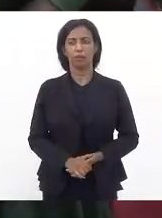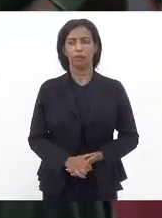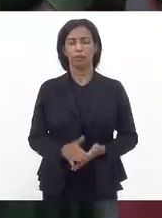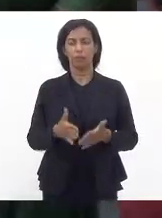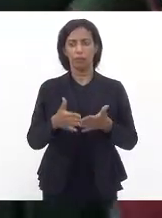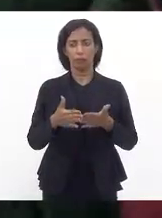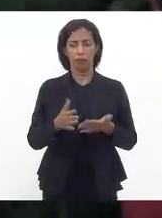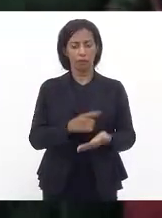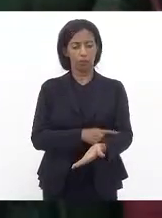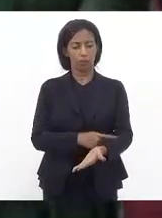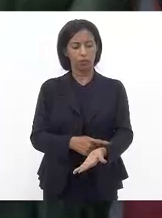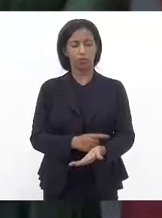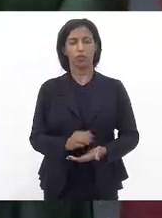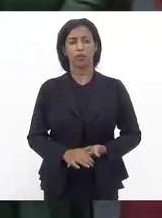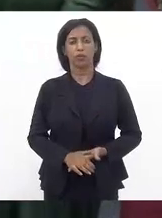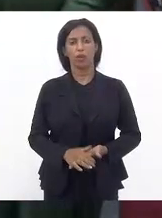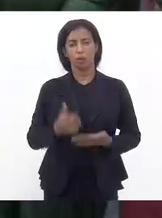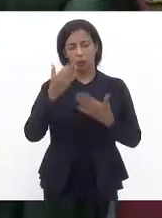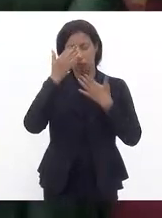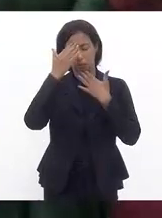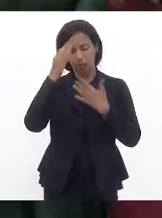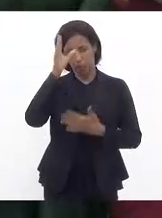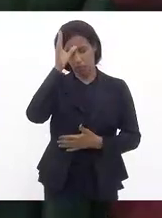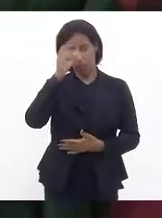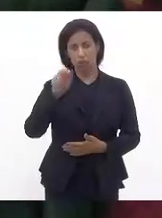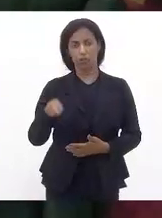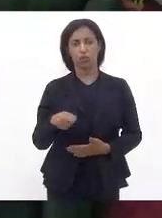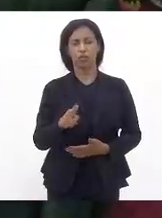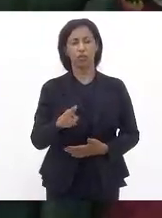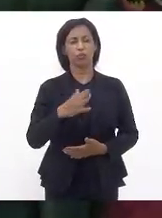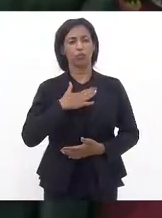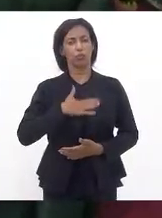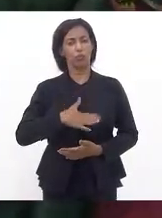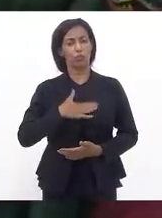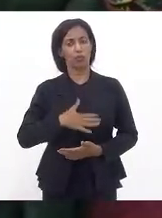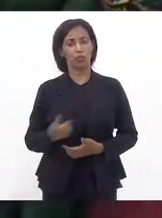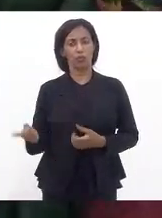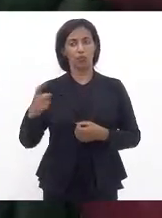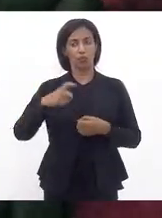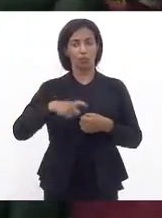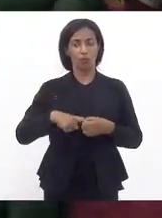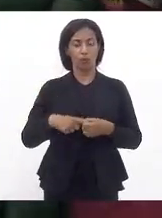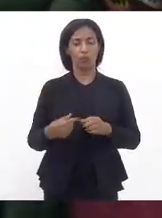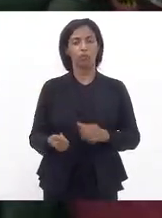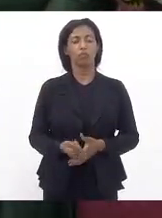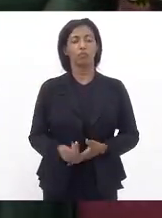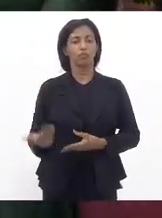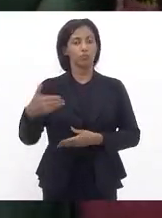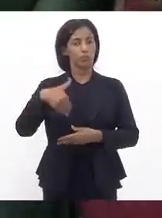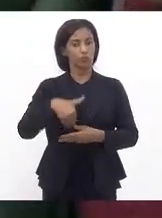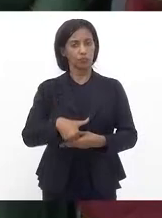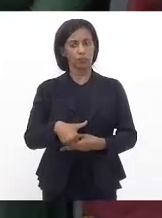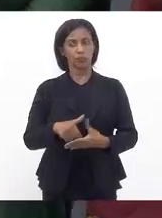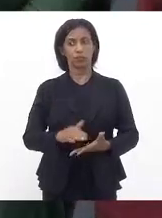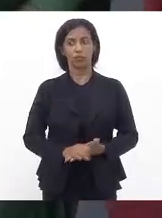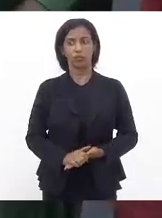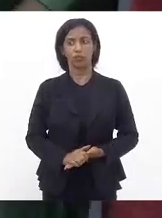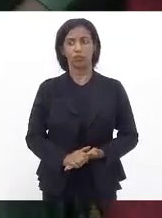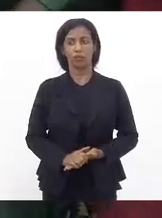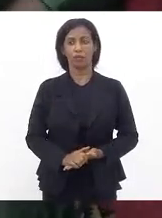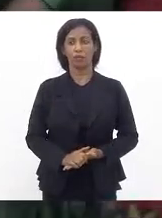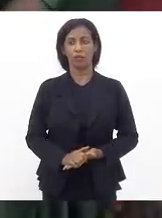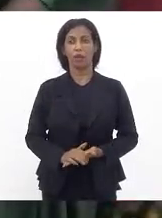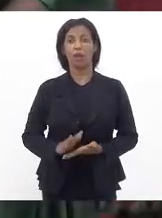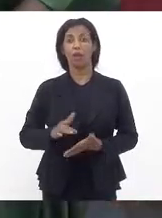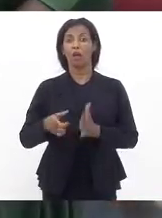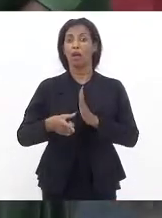gentileza Deputado Obrigado Deputado a tia Jô para mandar tranquilidade retoma o voto que estava emitindo não